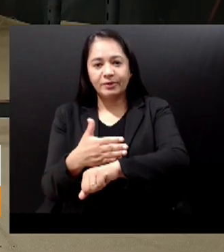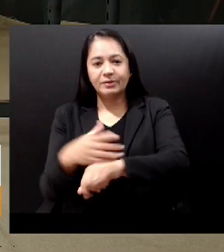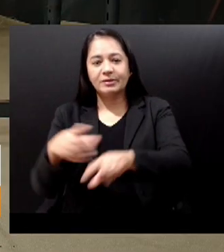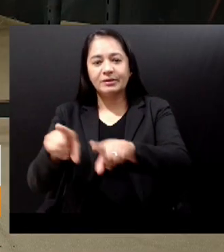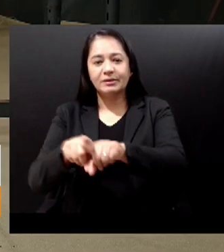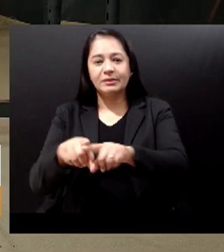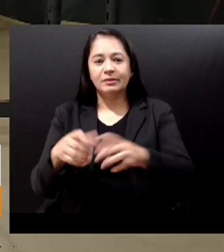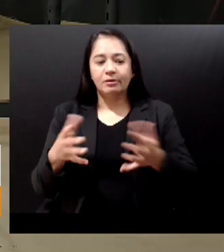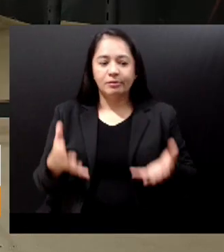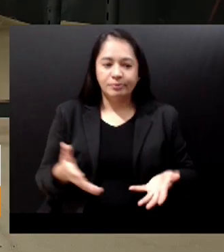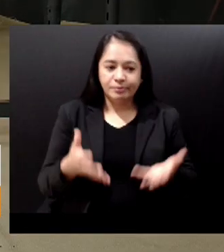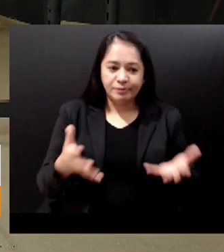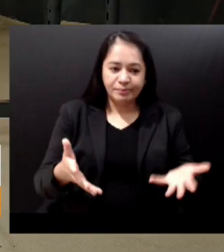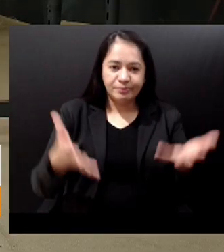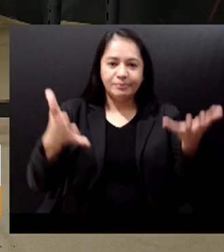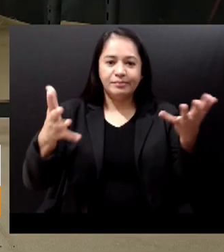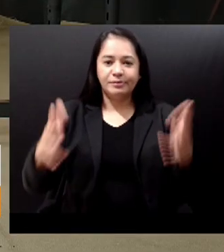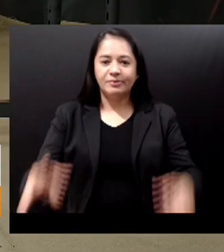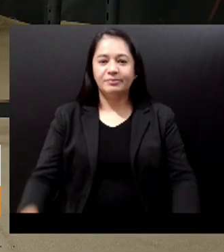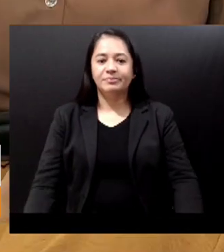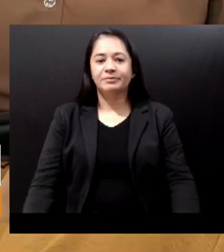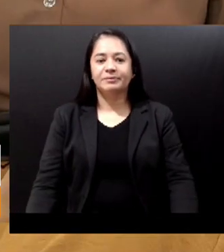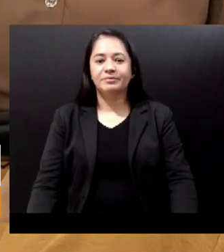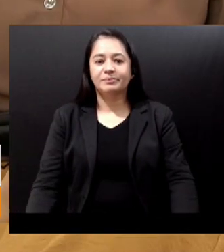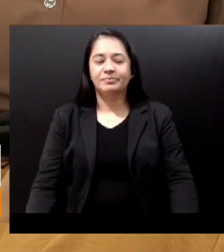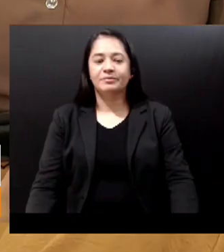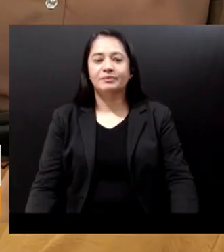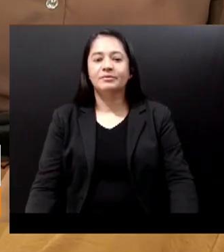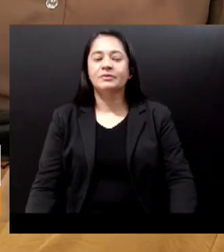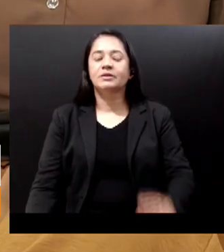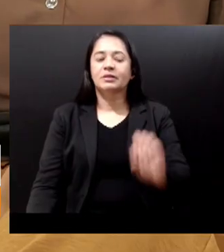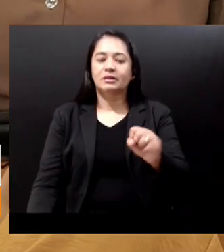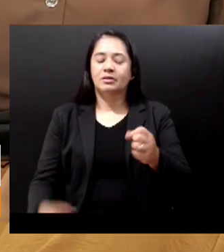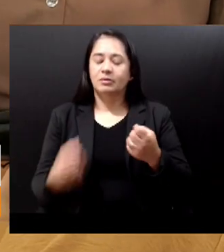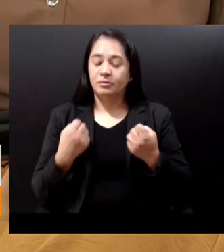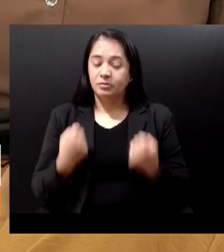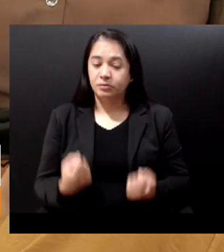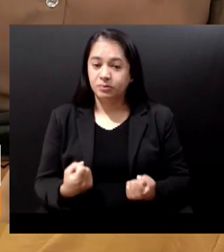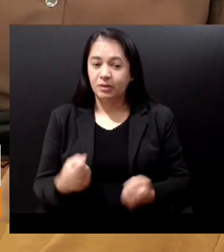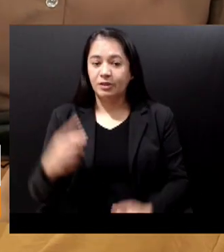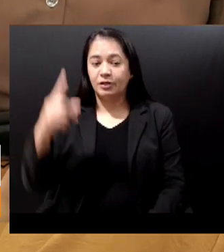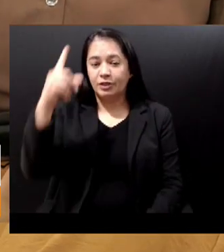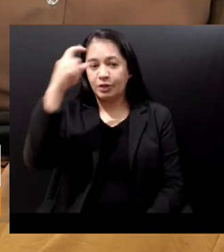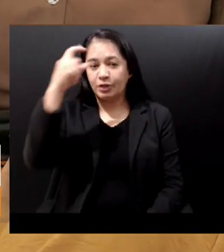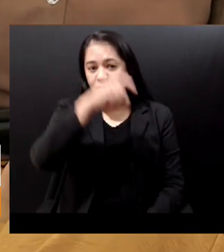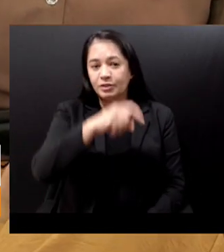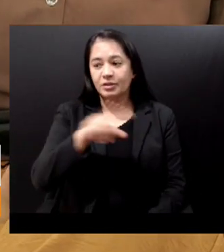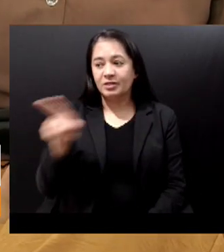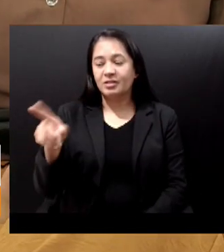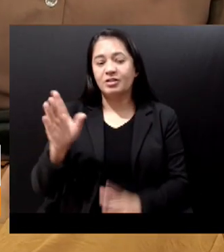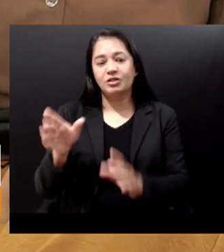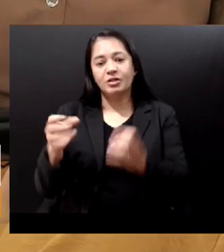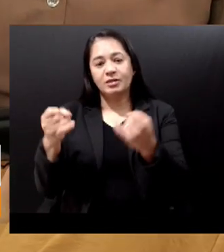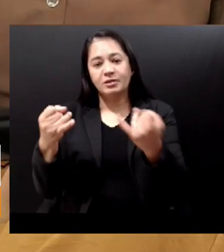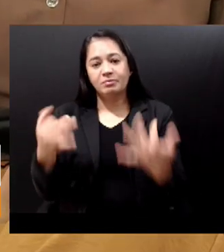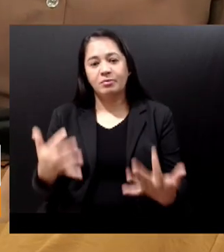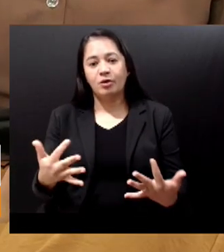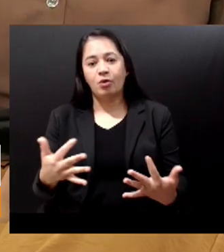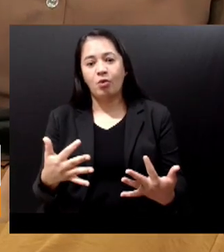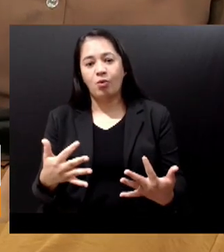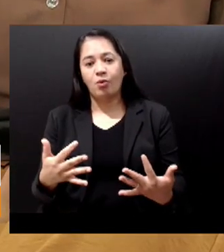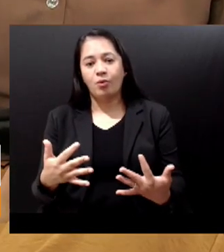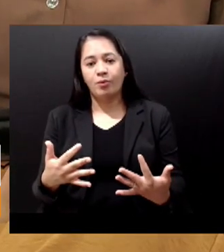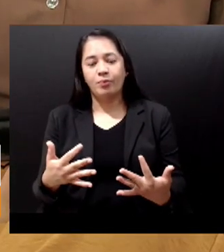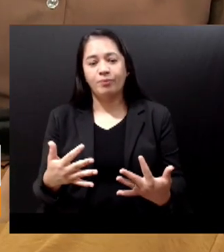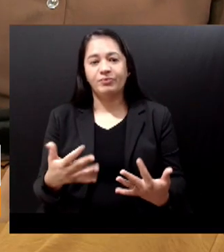motivação. Sim, o peso é grande É mesmo. E grande, acho que, né? como ele disse, talvez o peso ele possa